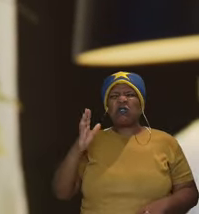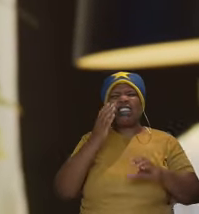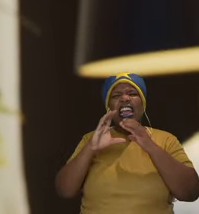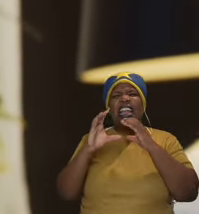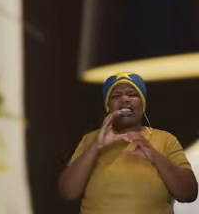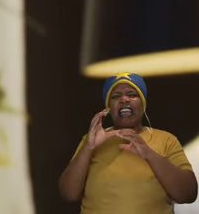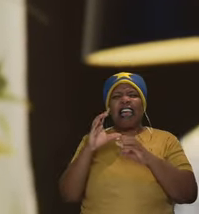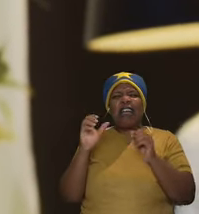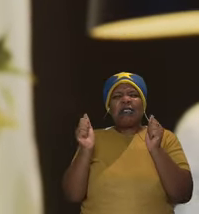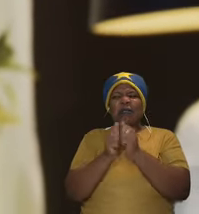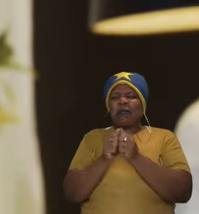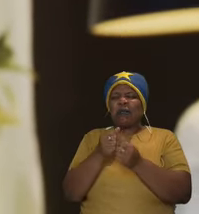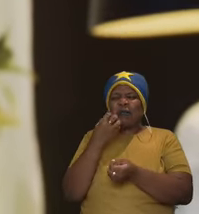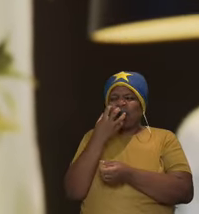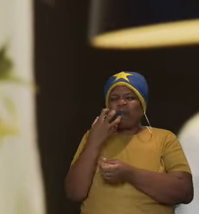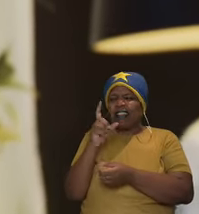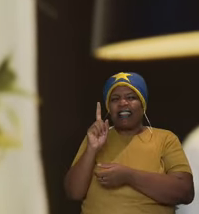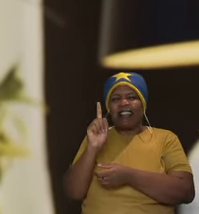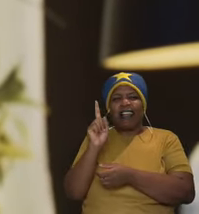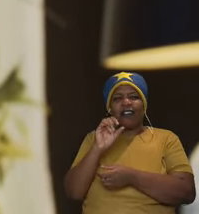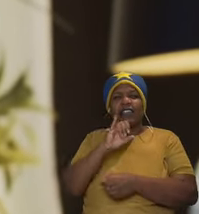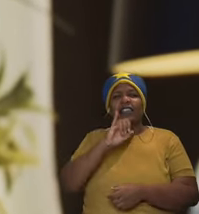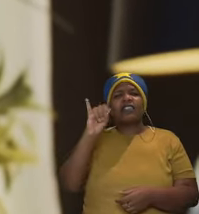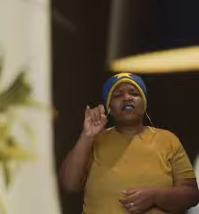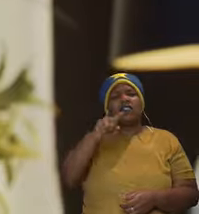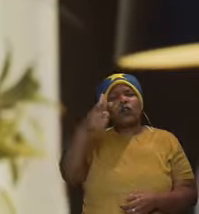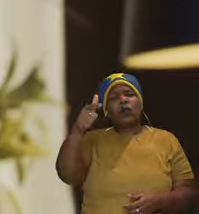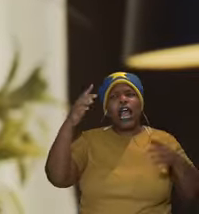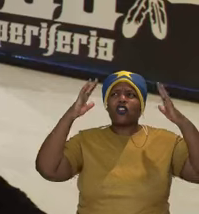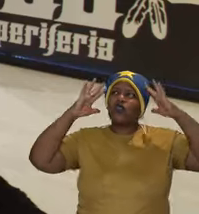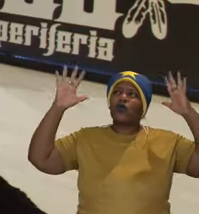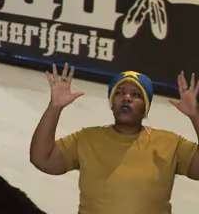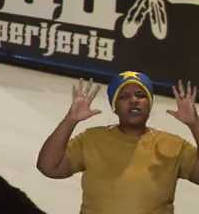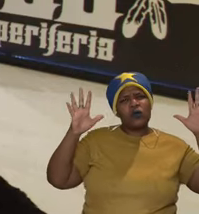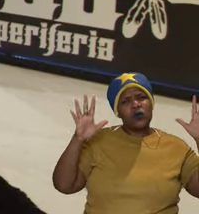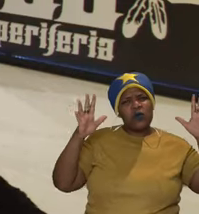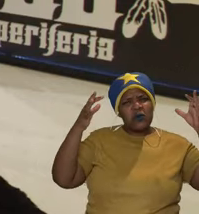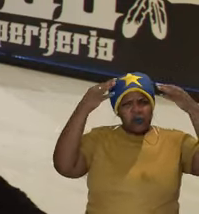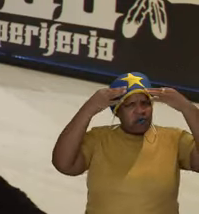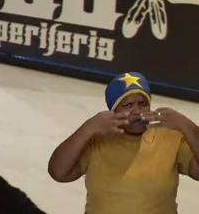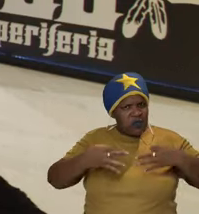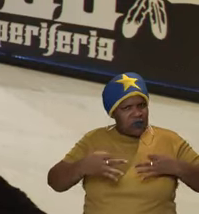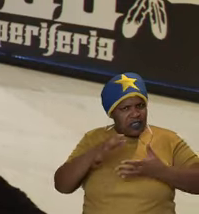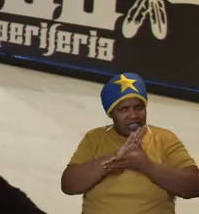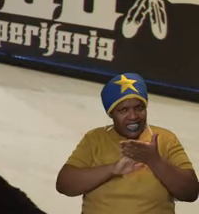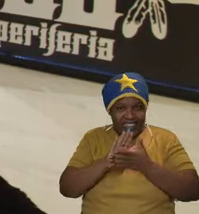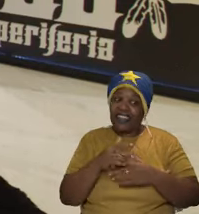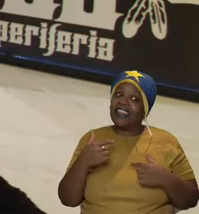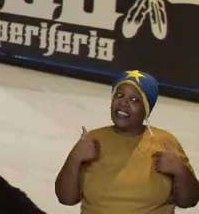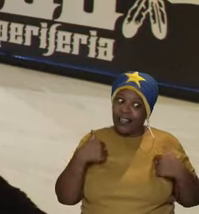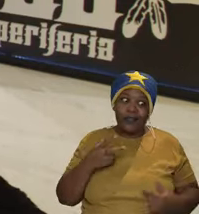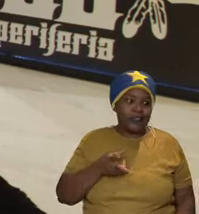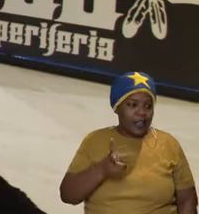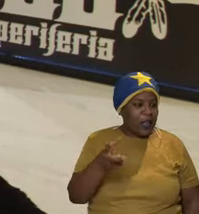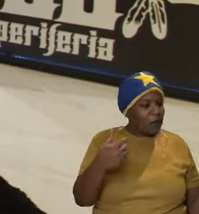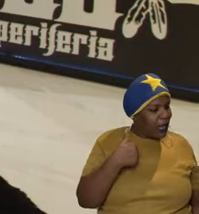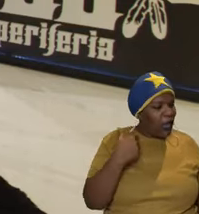mano. E quem tá sem juiz hoje, hein? Eu. Ah. Eu. Sempre, né,